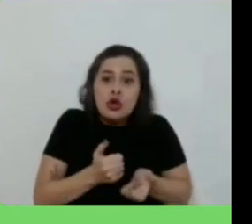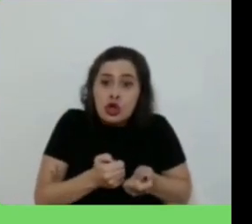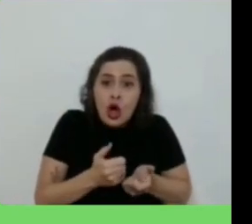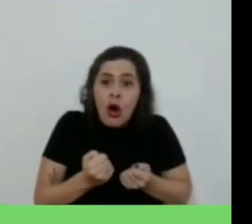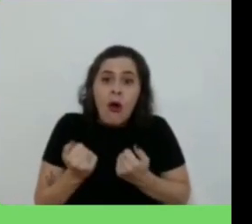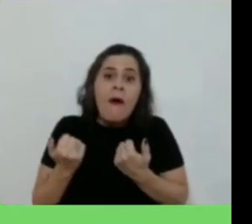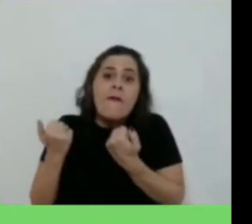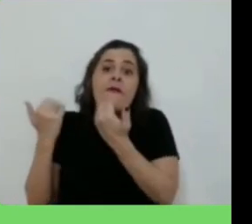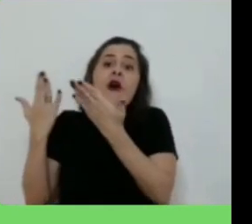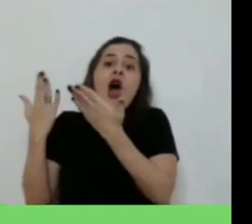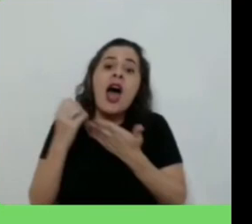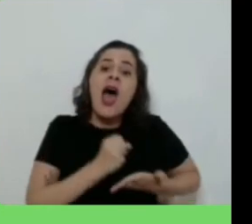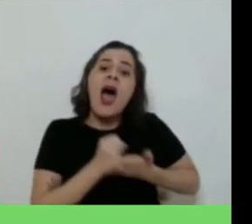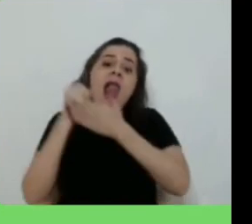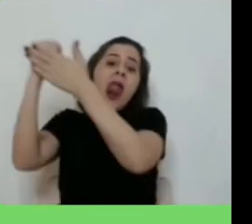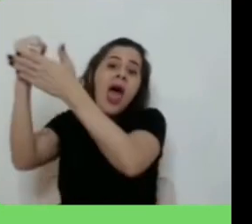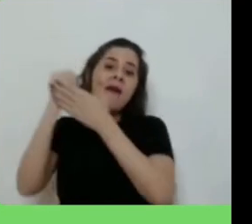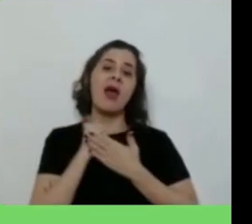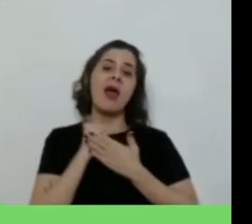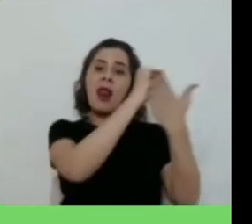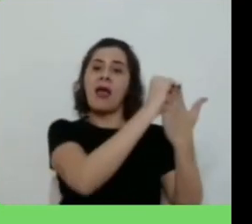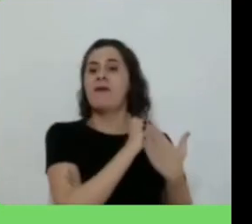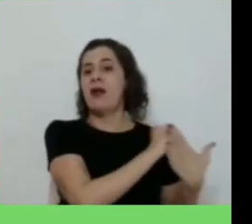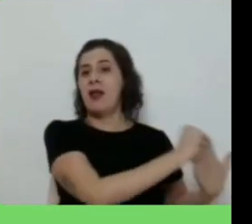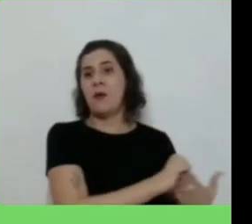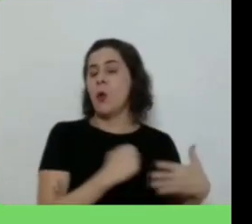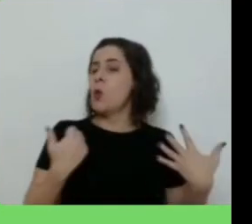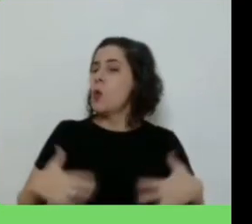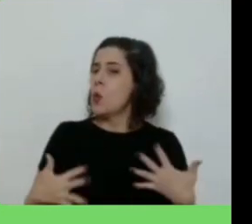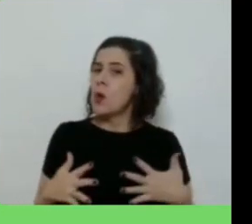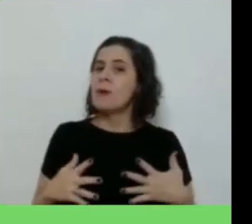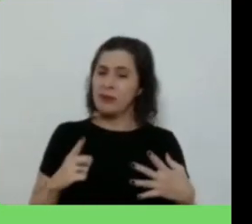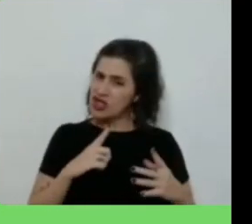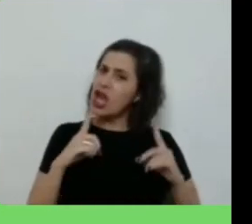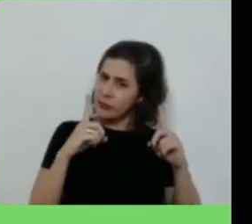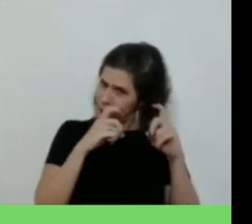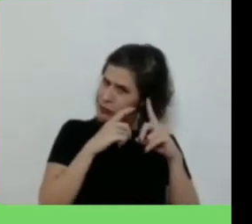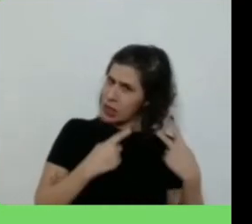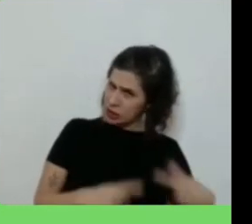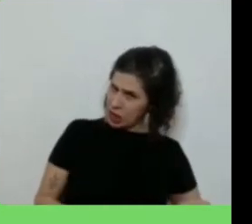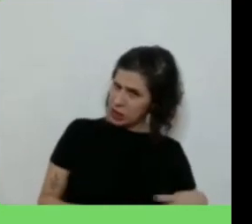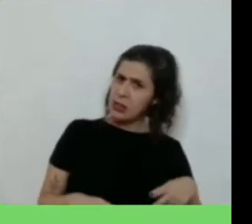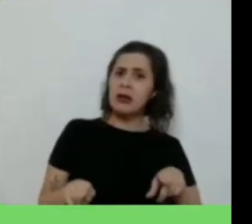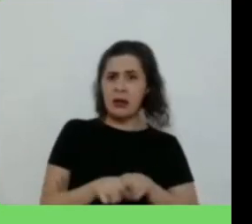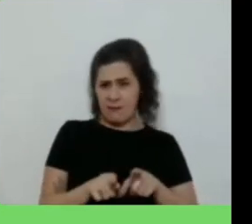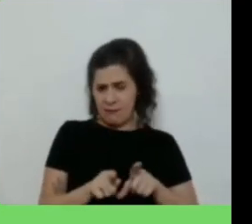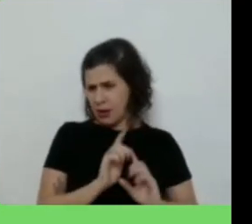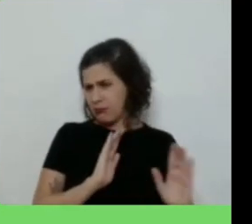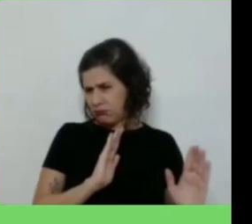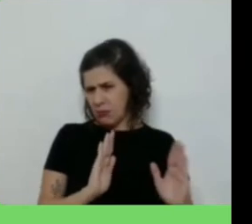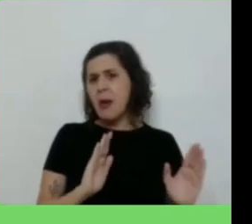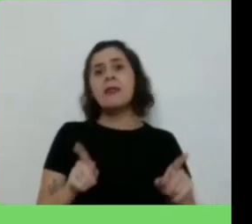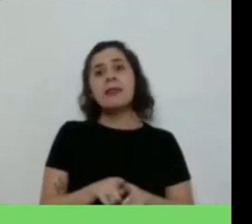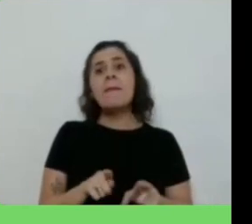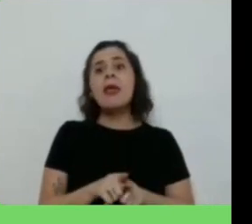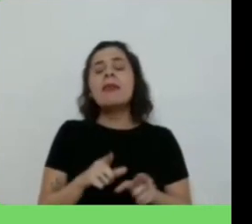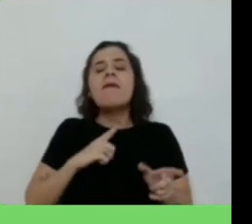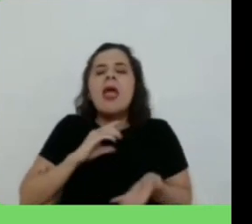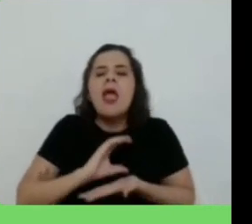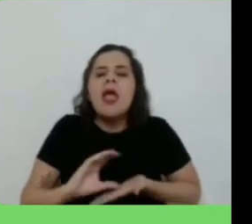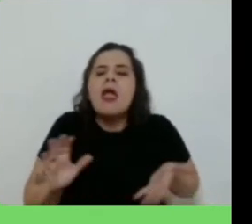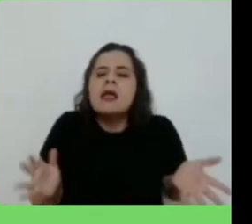mu das dificuldades que existiam nesse cenário e ao mesmo tempo também dos dos incentivos que a gente teve